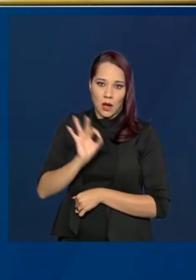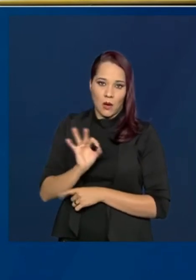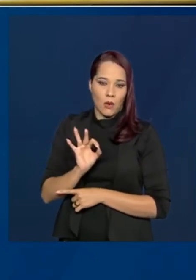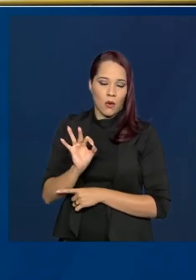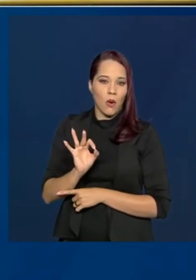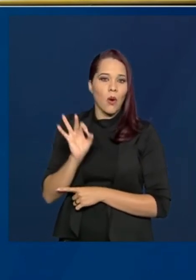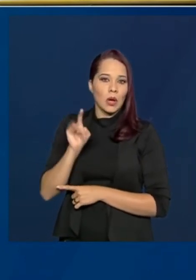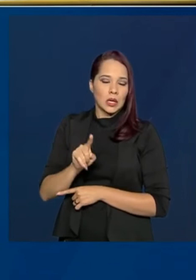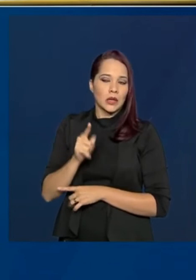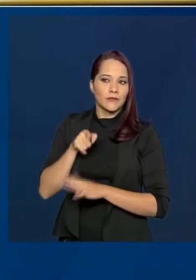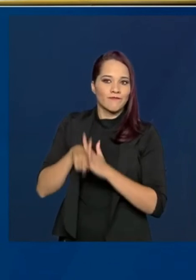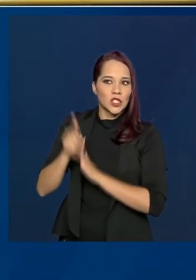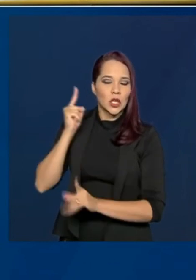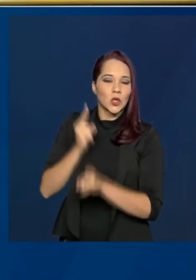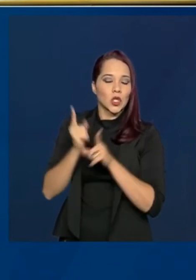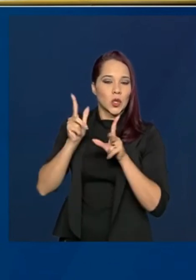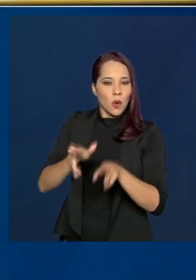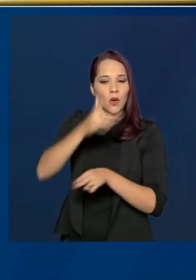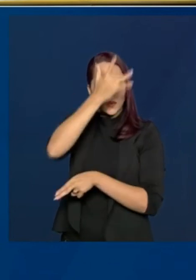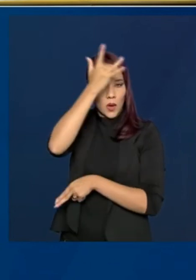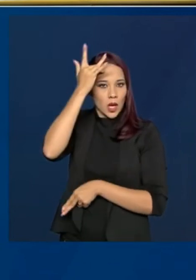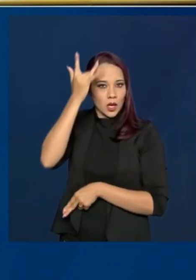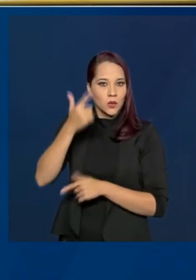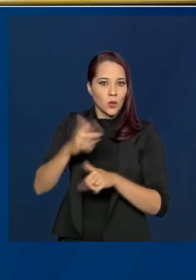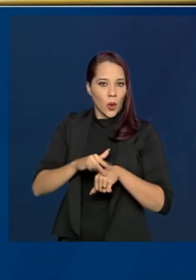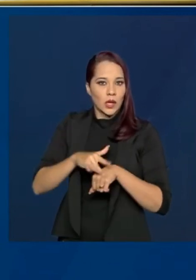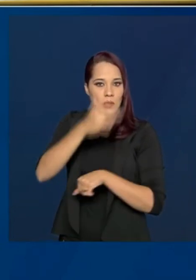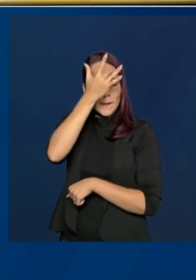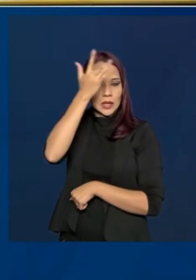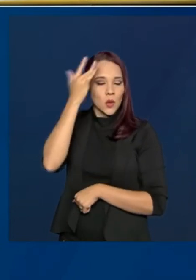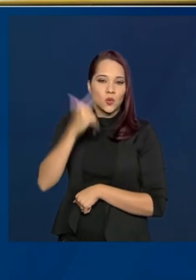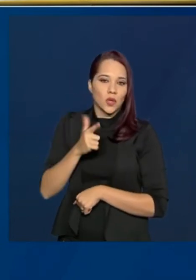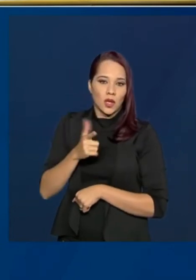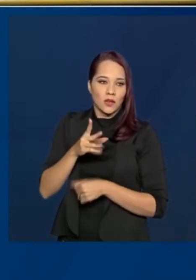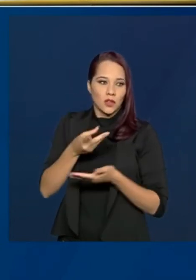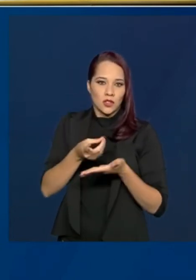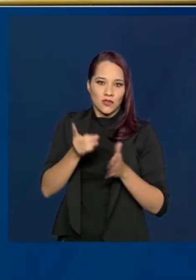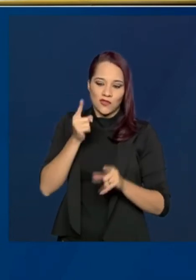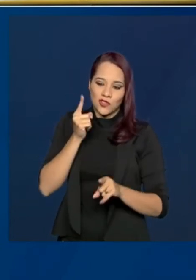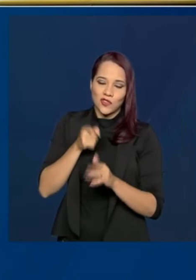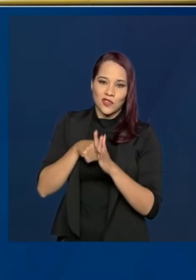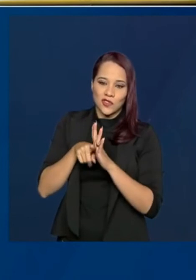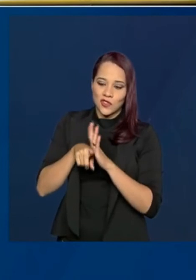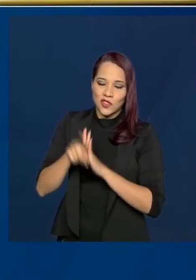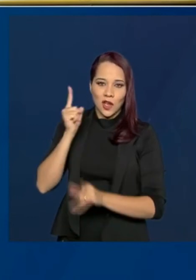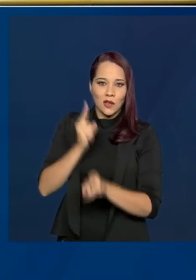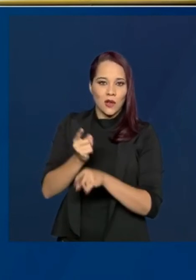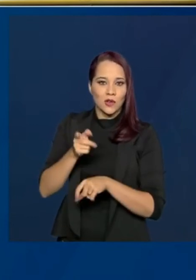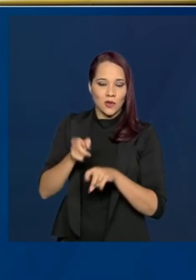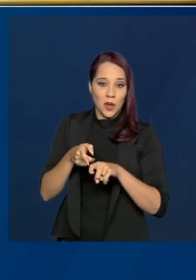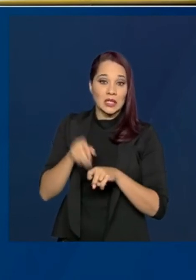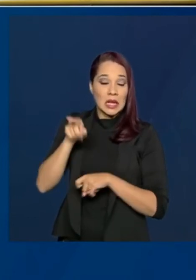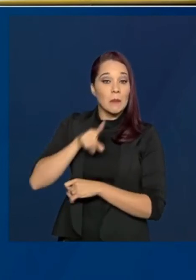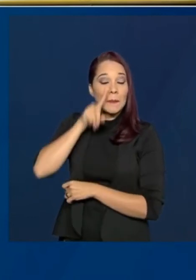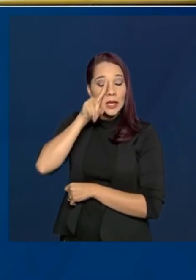seja diagnosticada como doença mental. Eles não têm ainda um diagnóstico médico com precisão, ou seja, o risco de doença mental nesse